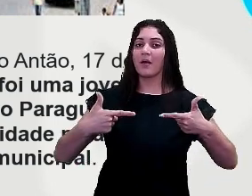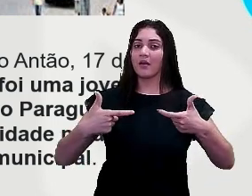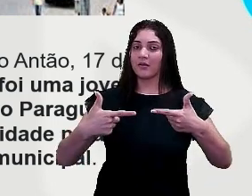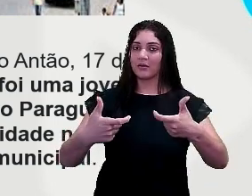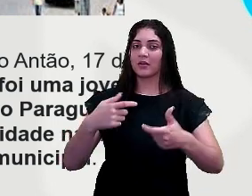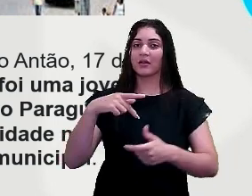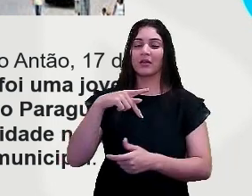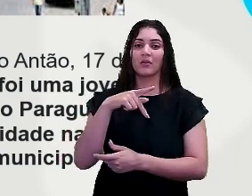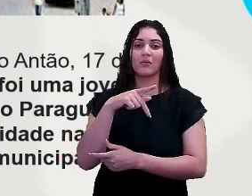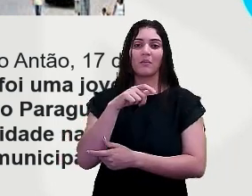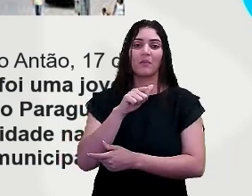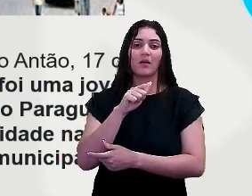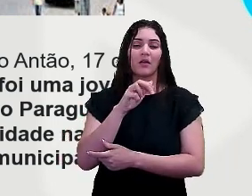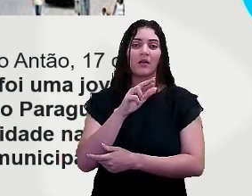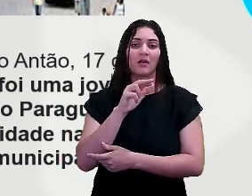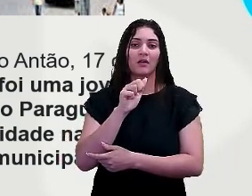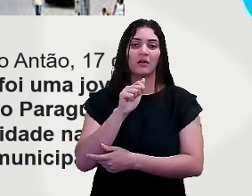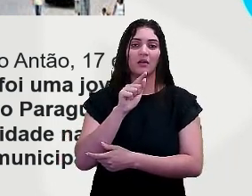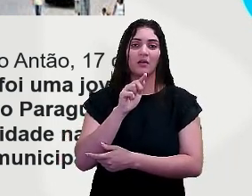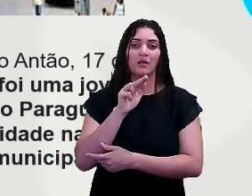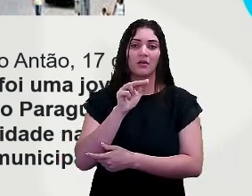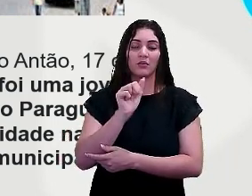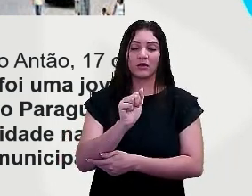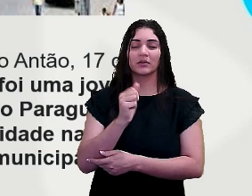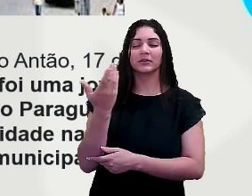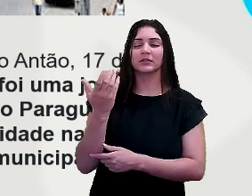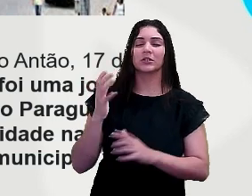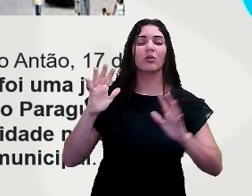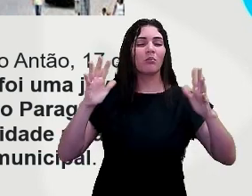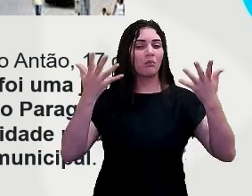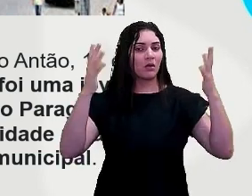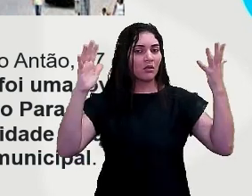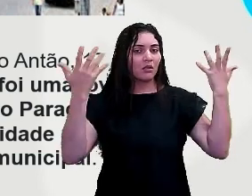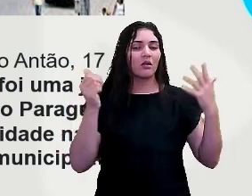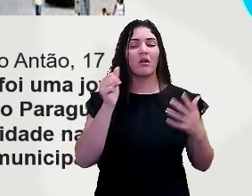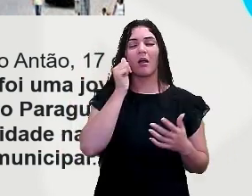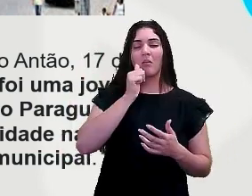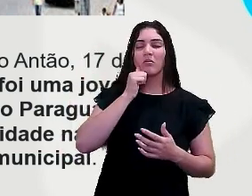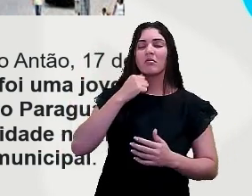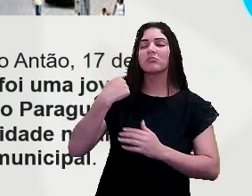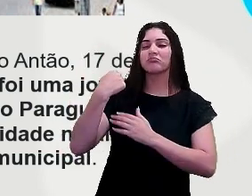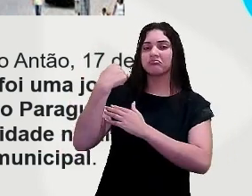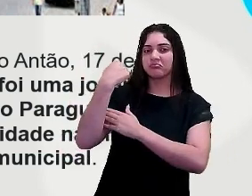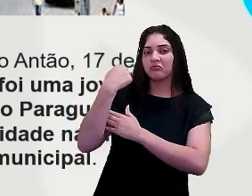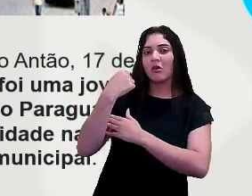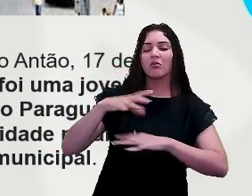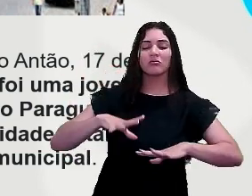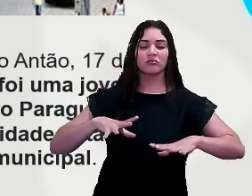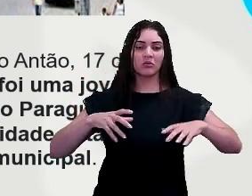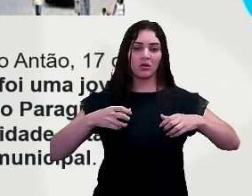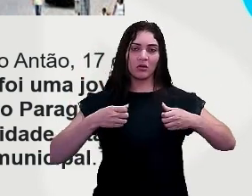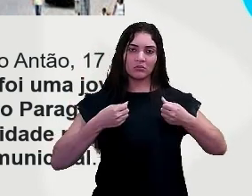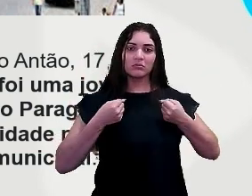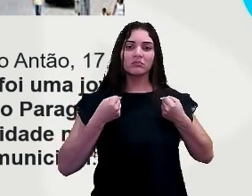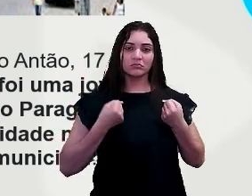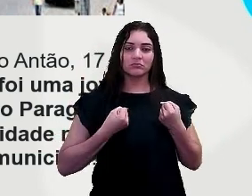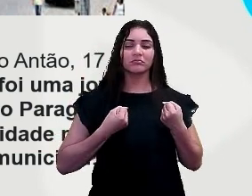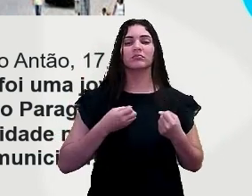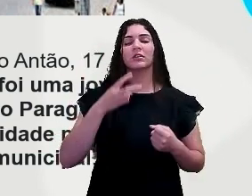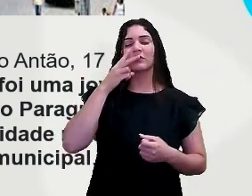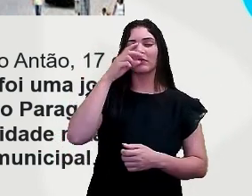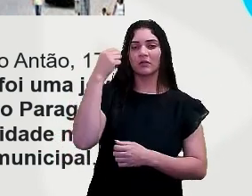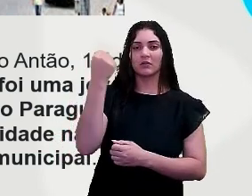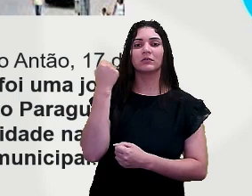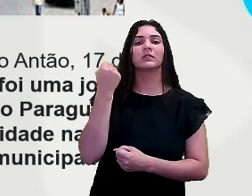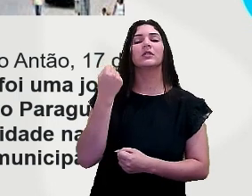Paraguai, né? Em homenagem a essa mulher guerreira, brava, muito corajosa, né? Porque nessa época de